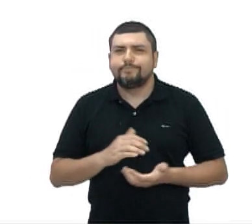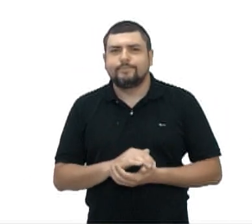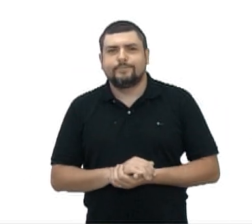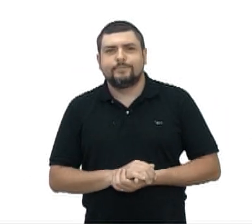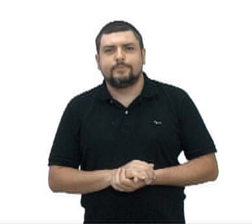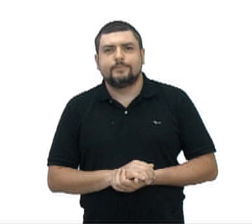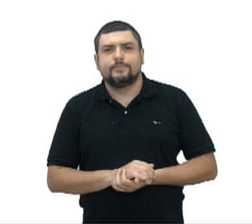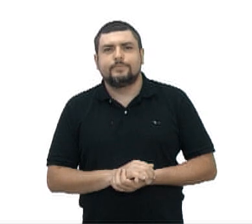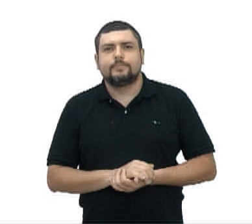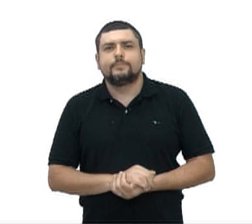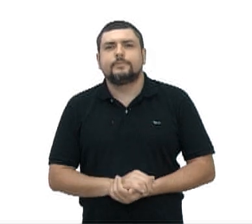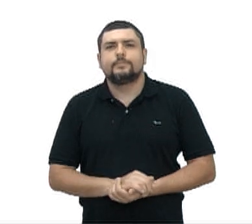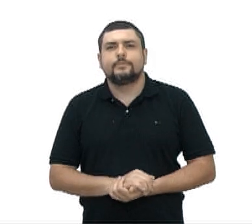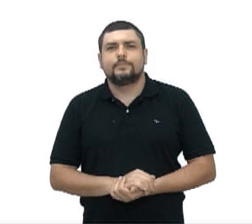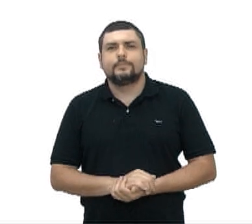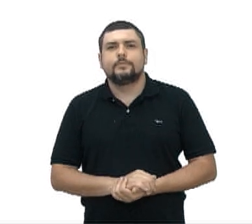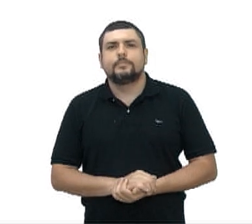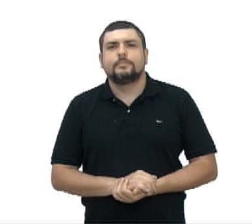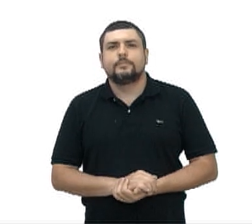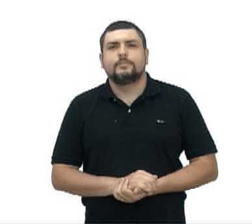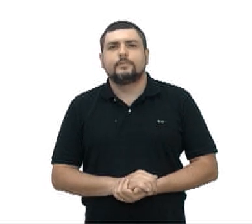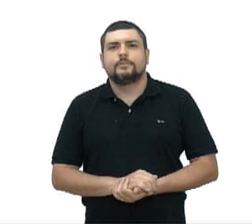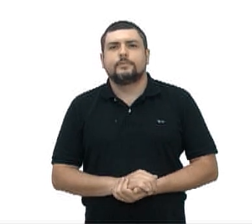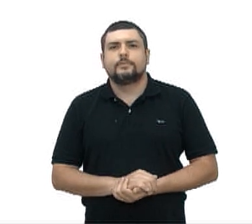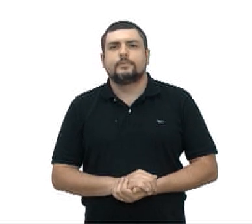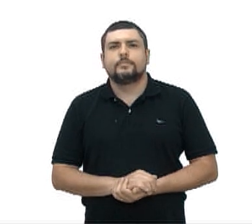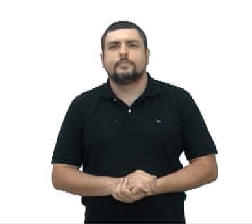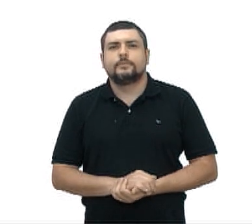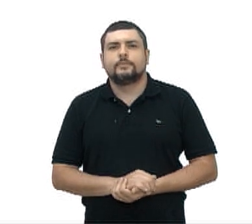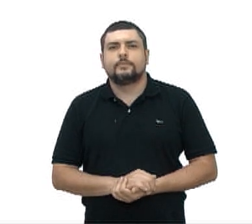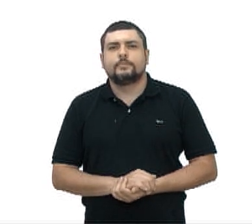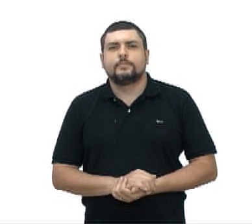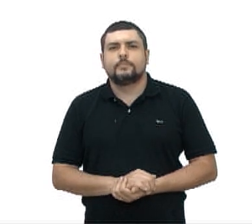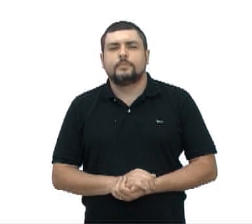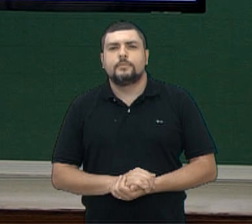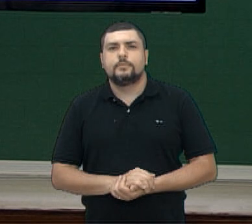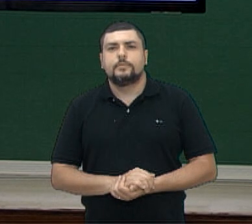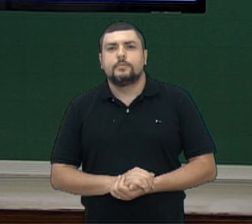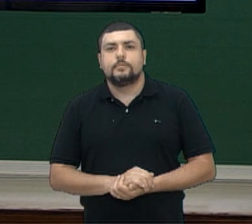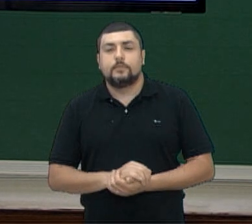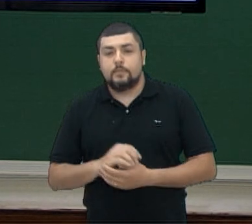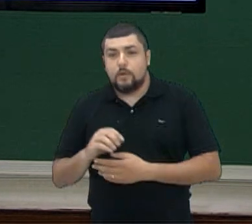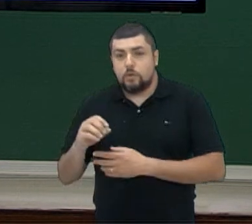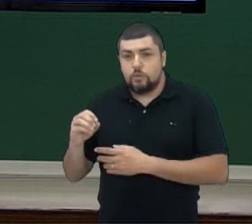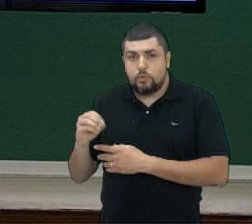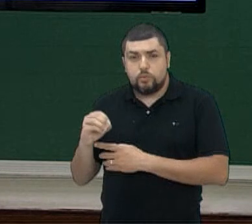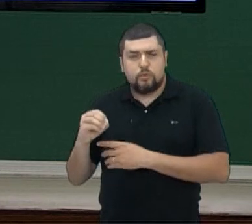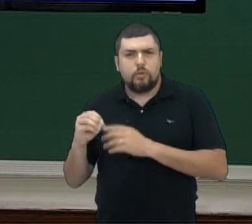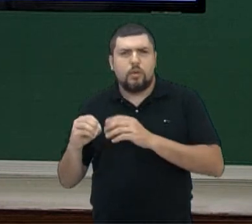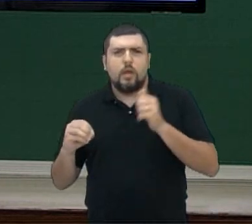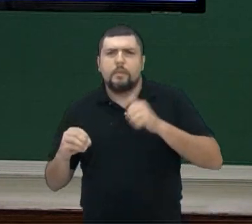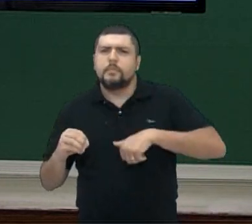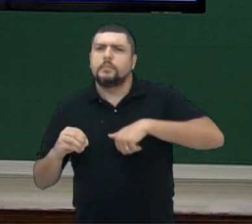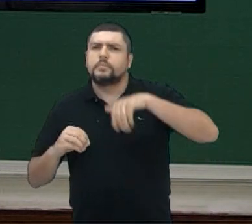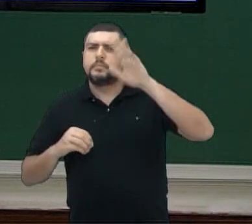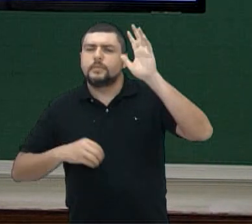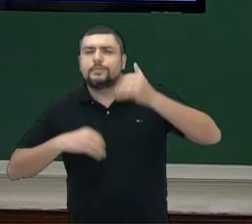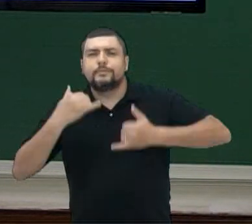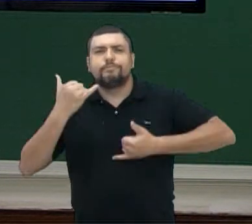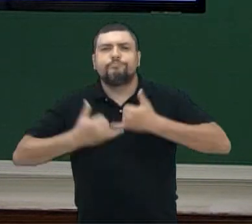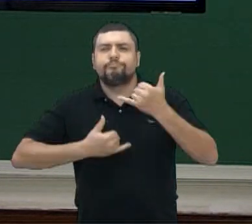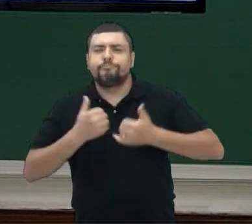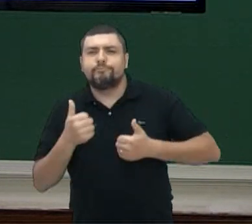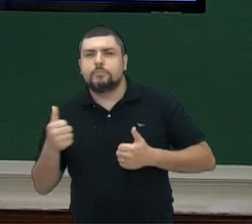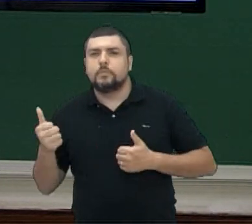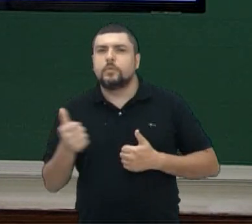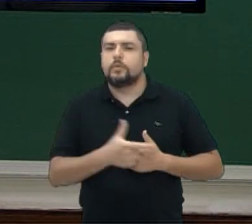Audie is more outgoing than Garfield. Audie é mais extrovertido do que o Garfield. Aqui, F,